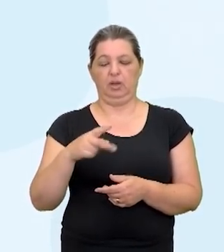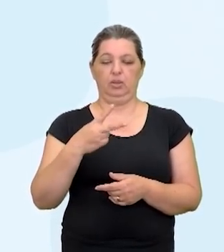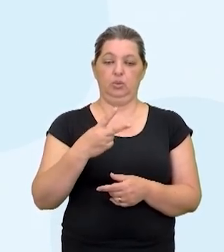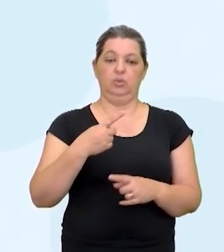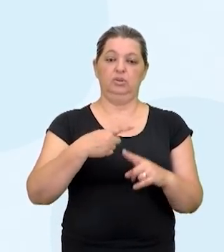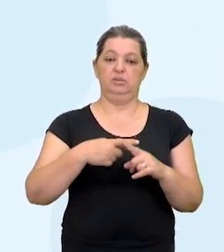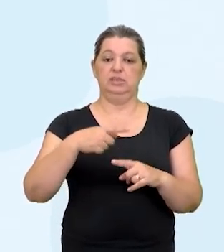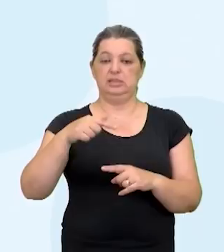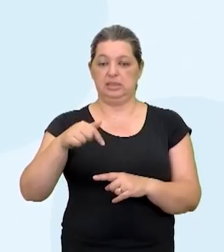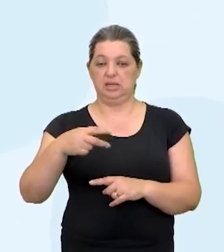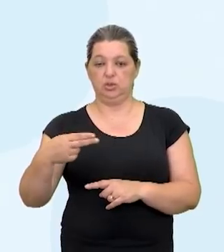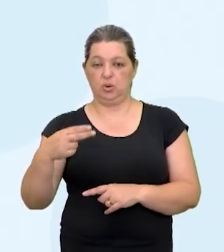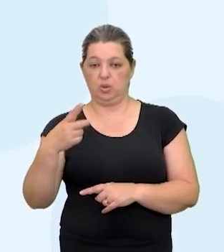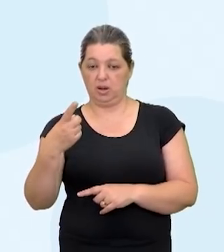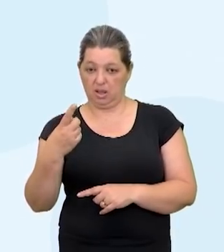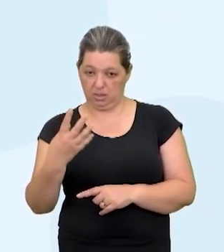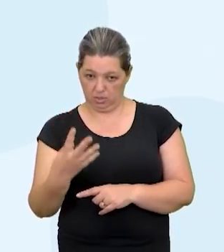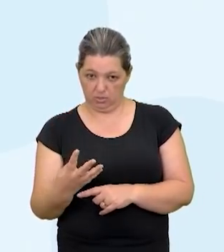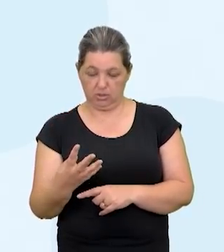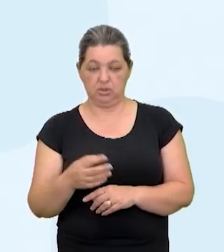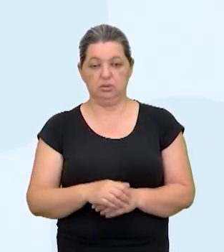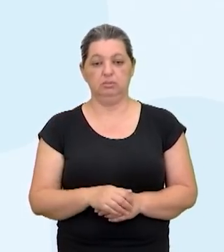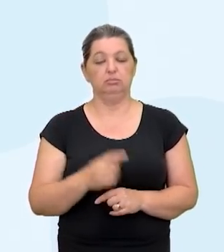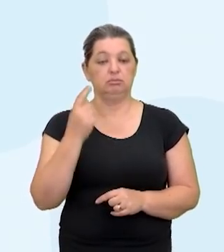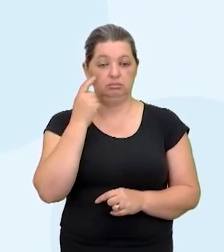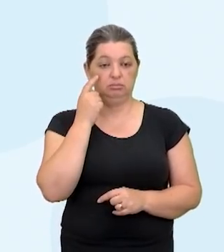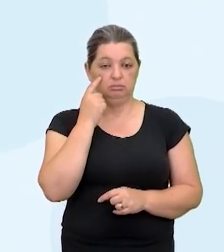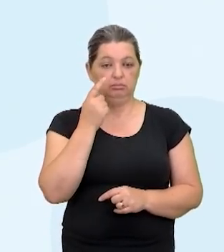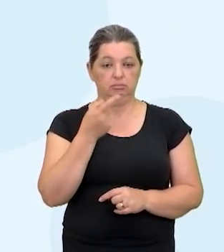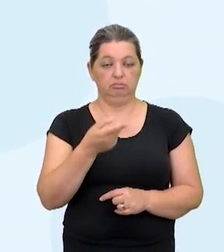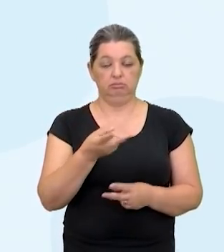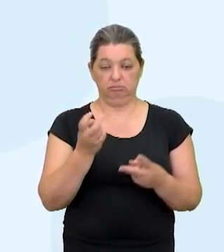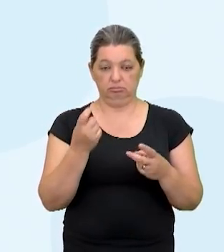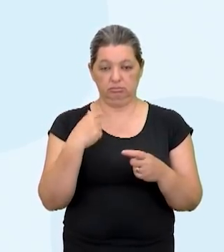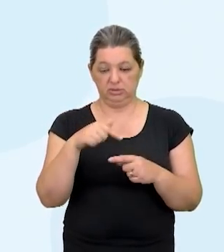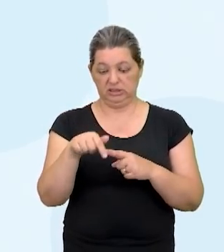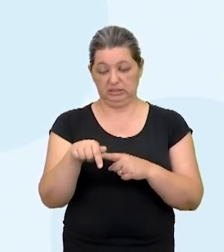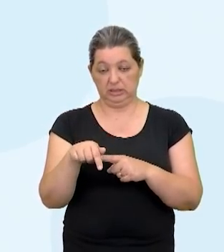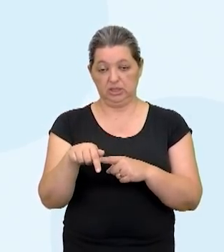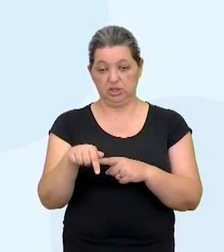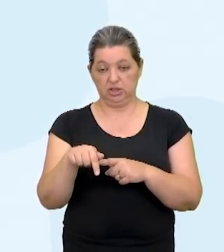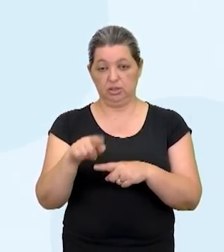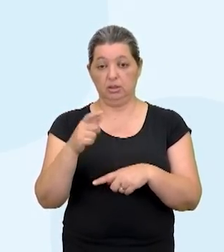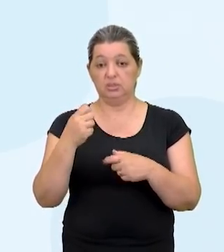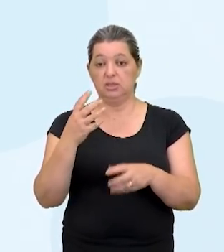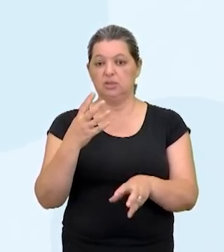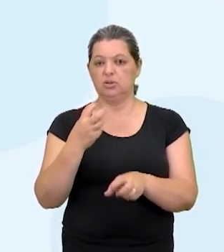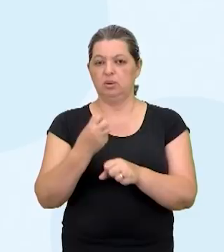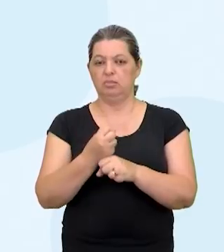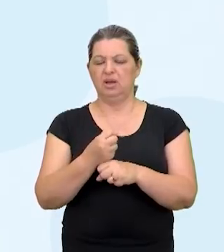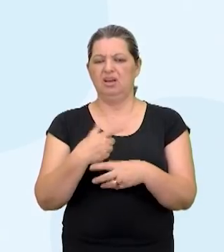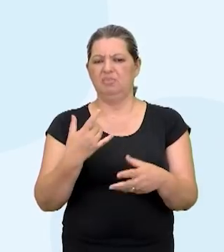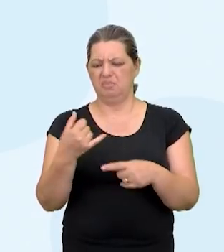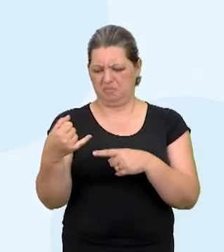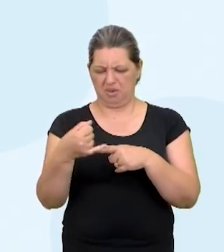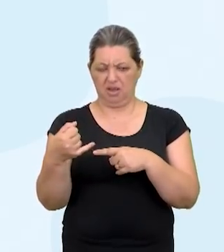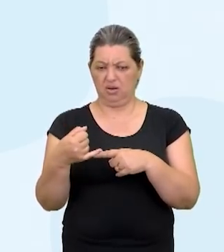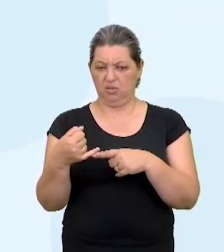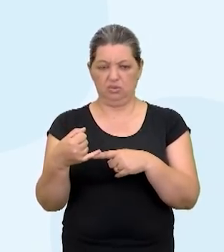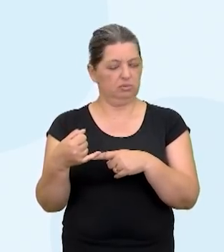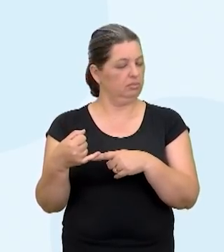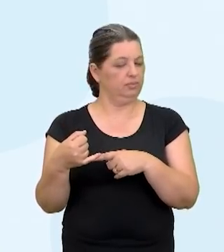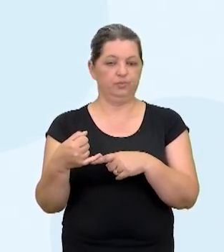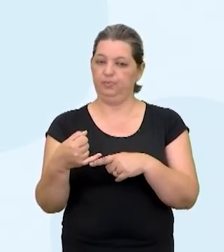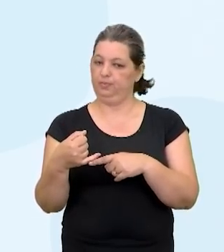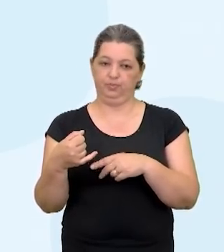14. Ah, legal. Então, já percebi que o segundo termo é o 7. Então, eu vou ter que somar. Professora, mas não tinha que ser sinal de menos? Não,